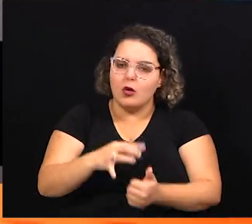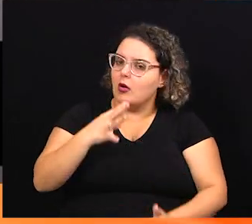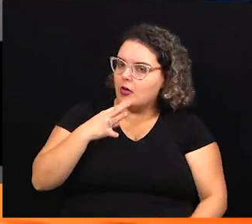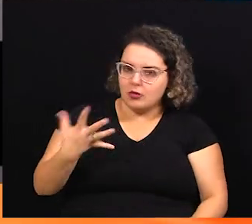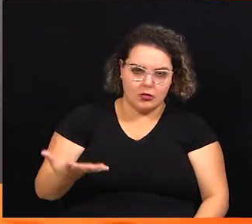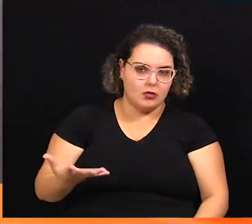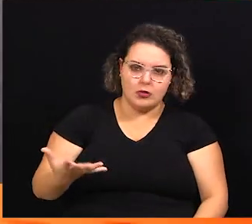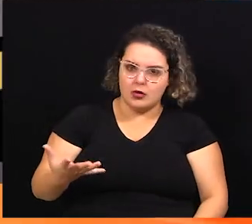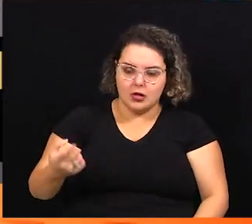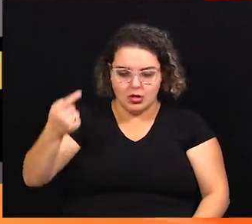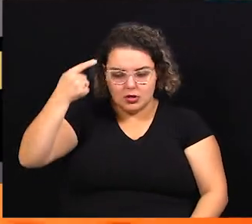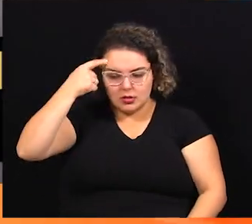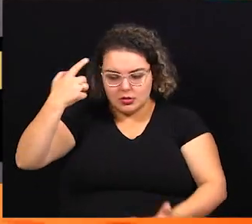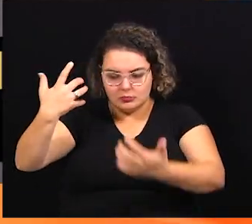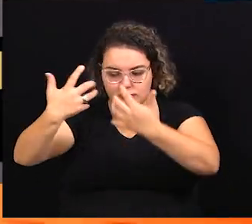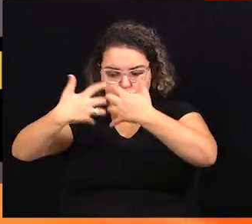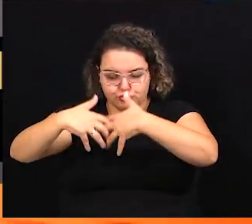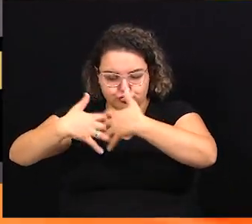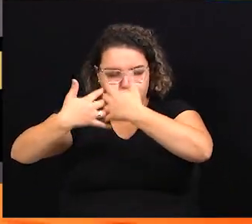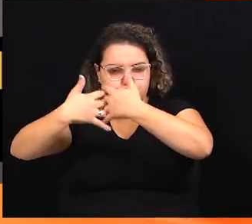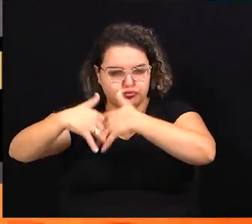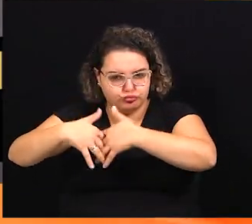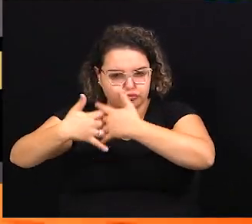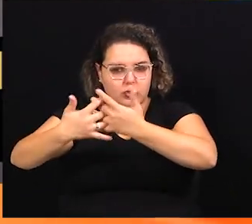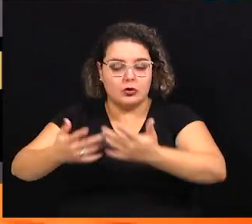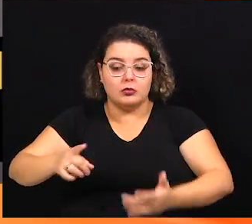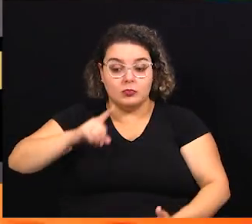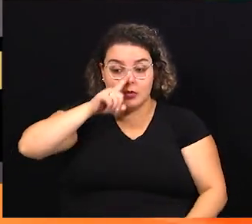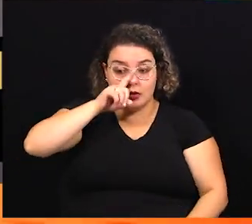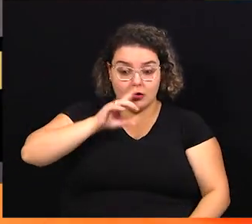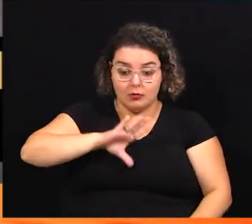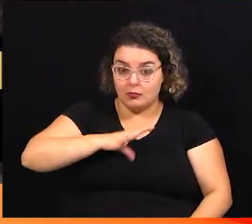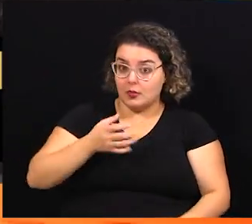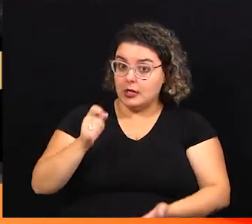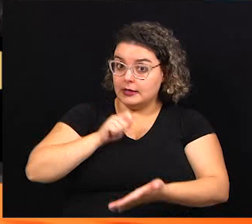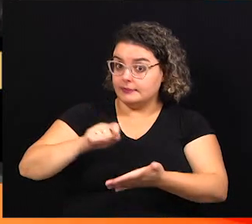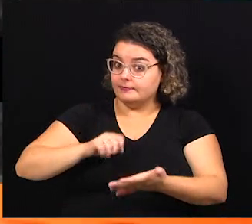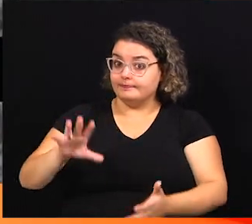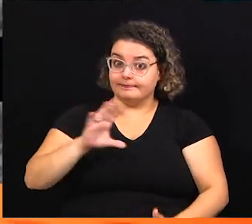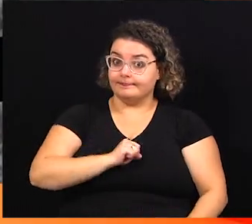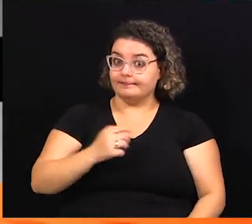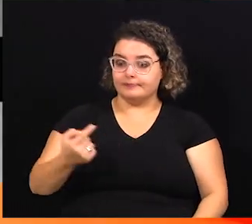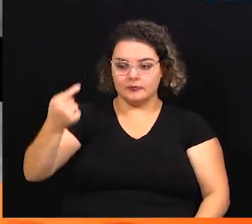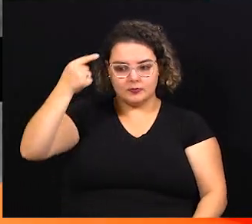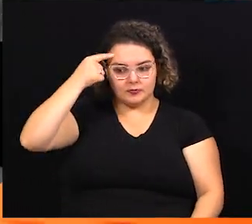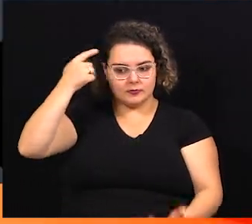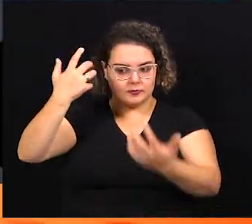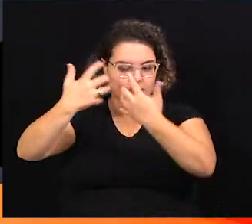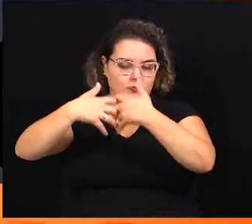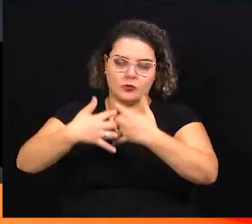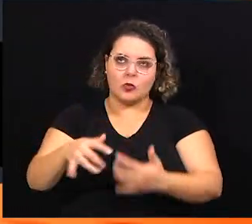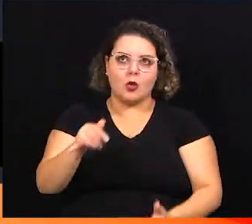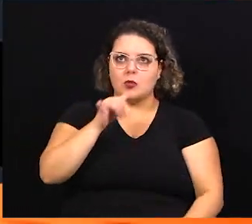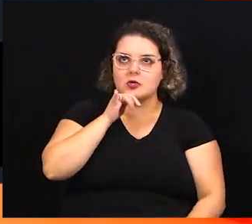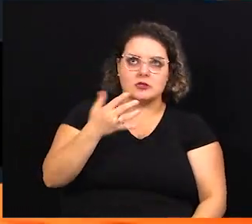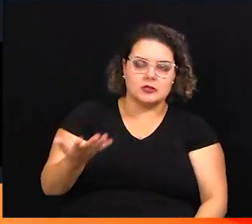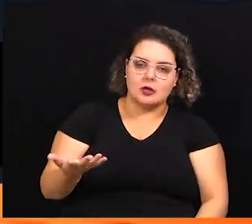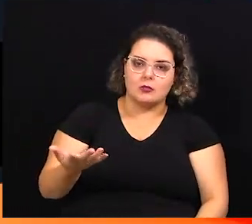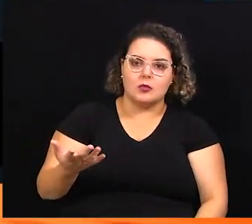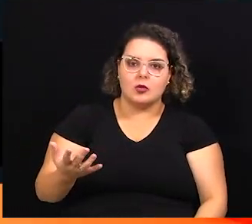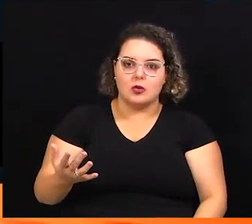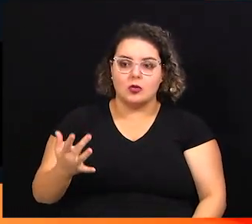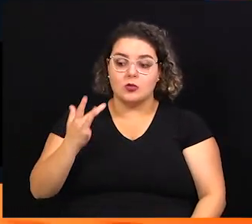quem me conhece sabe, eu sou muito, muito reflexivo. Então imagina esse cara escrevendo uma aventura que tanto ama. Eu tento colocar reflexões dentro, por